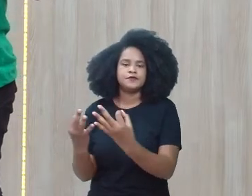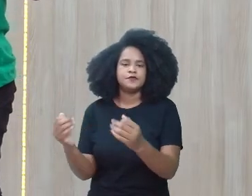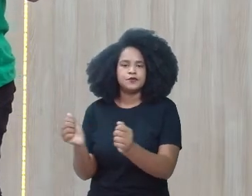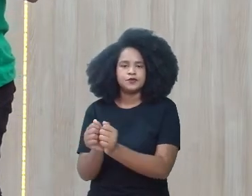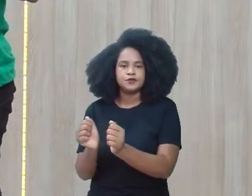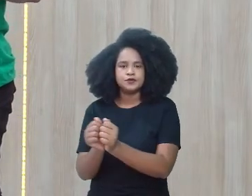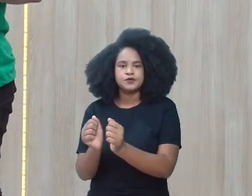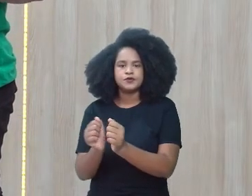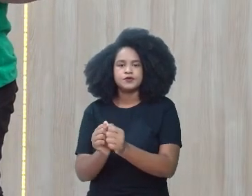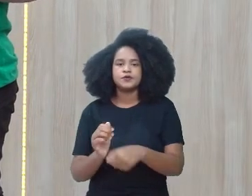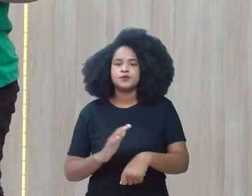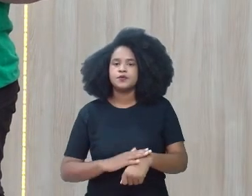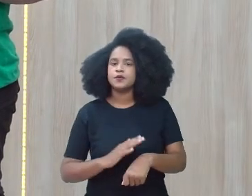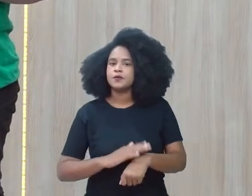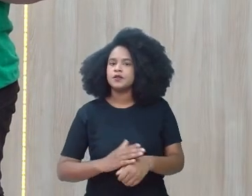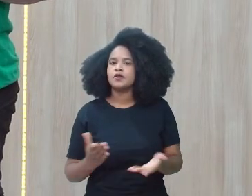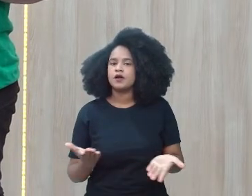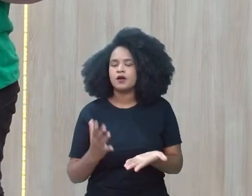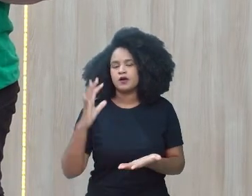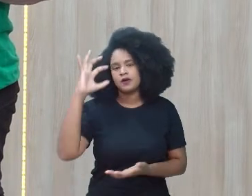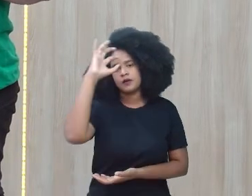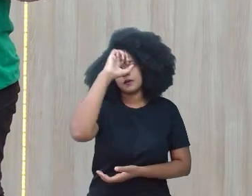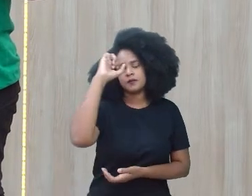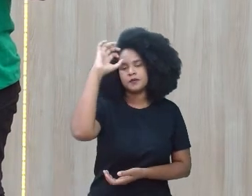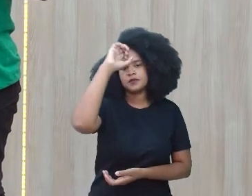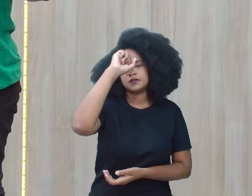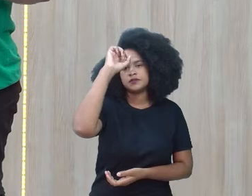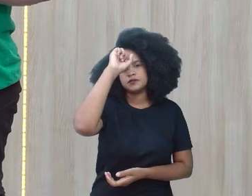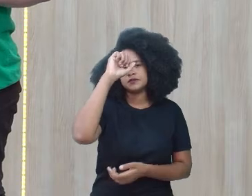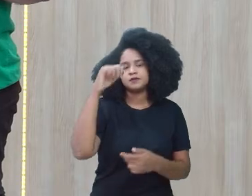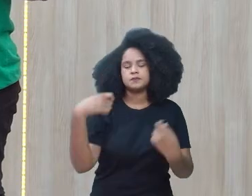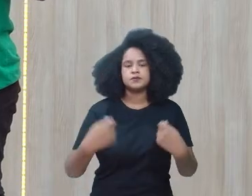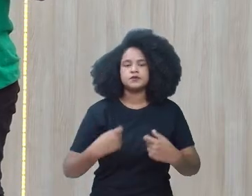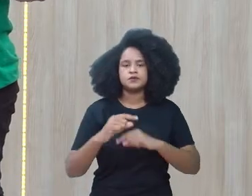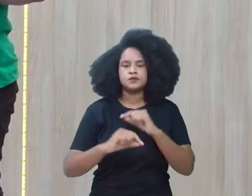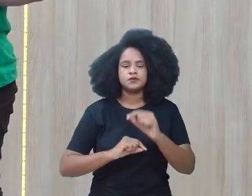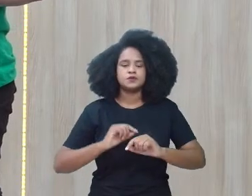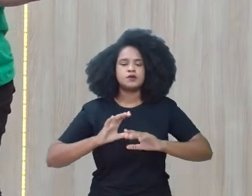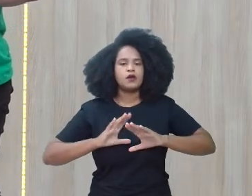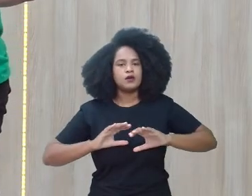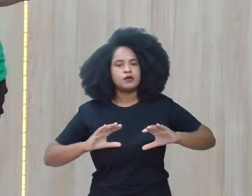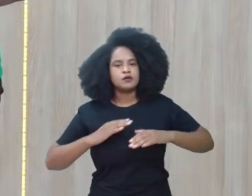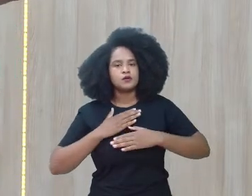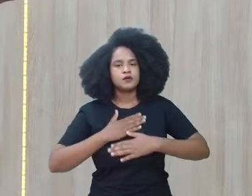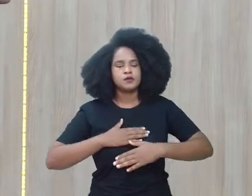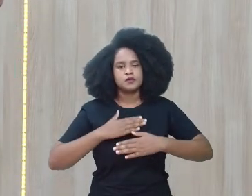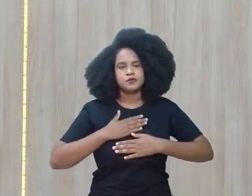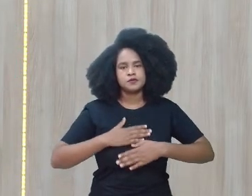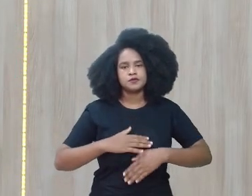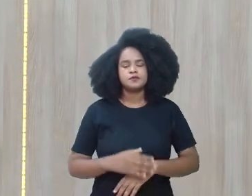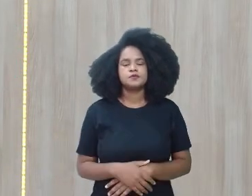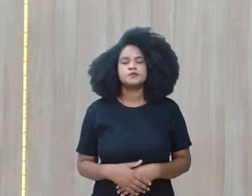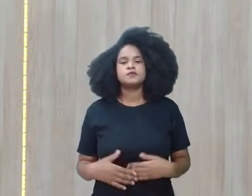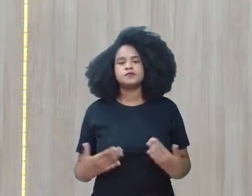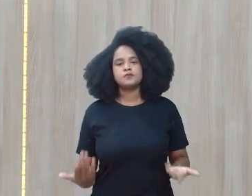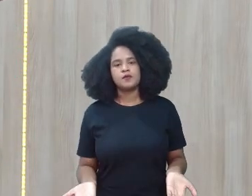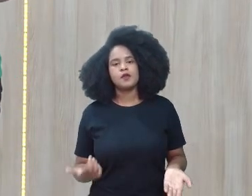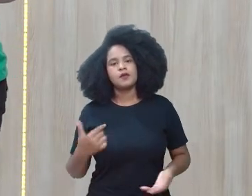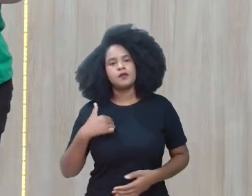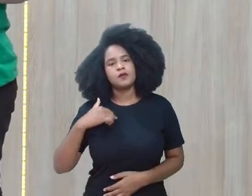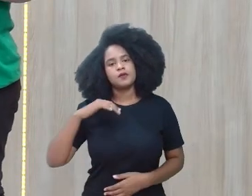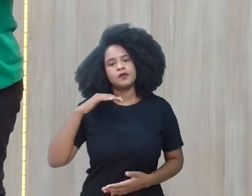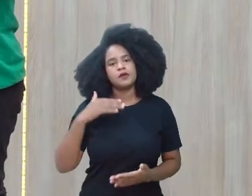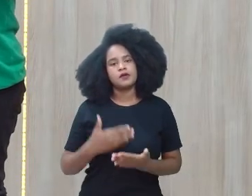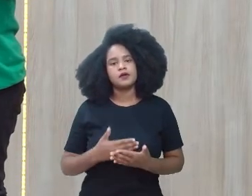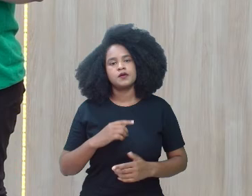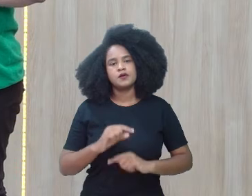O momento de aprendizado é necessário, tranquilidade, cooperação. E isso eu